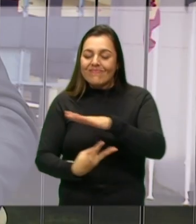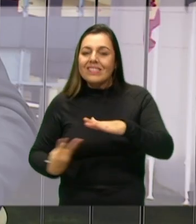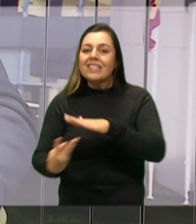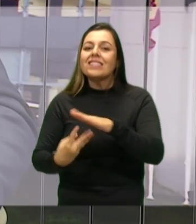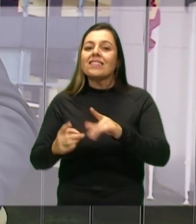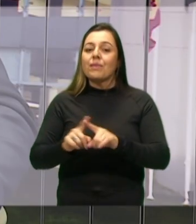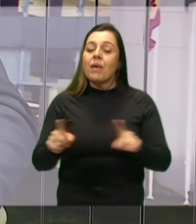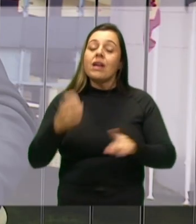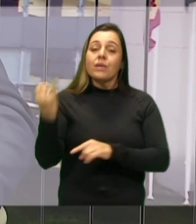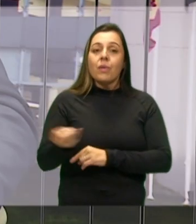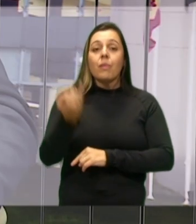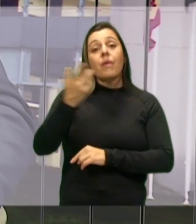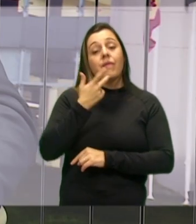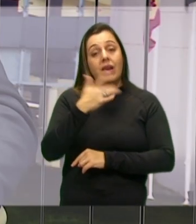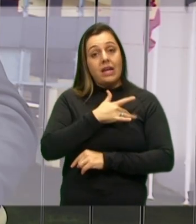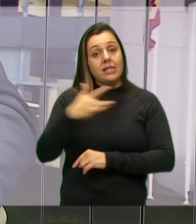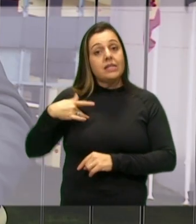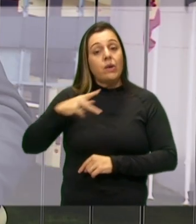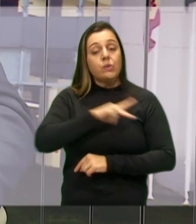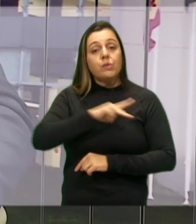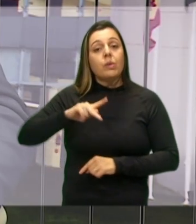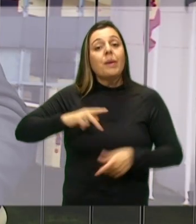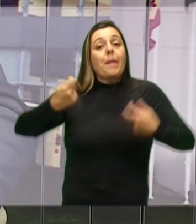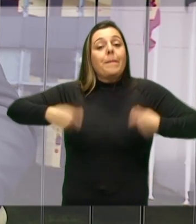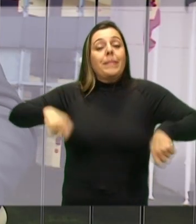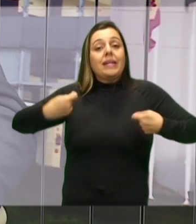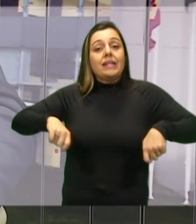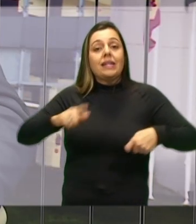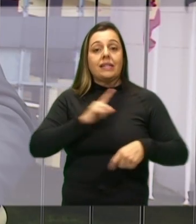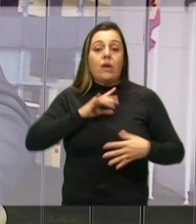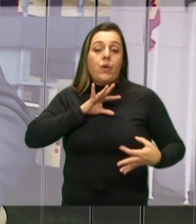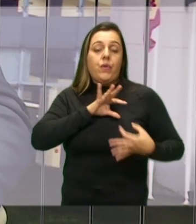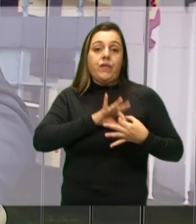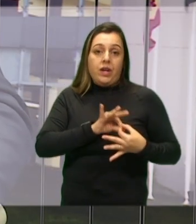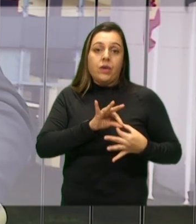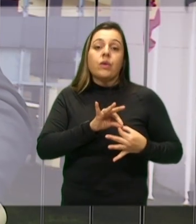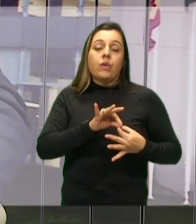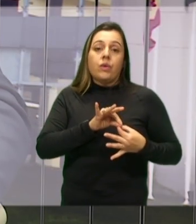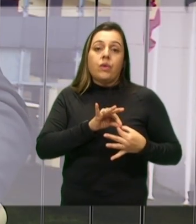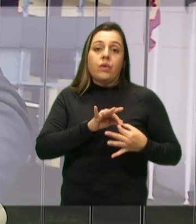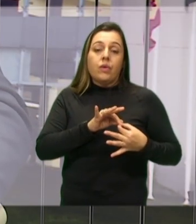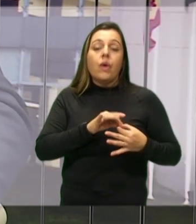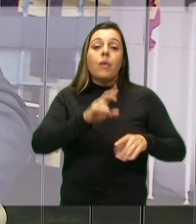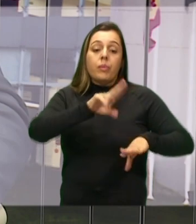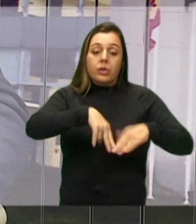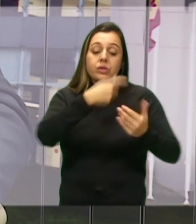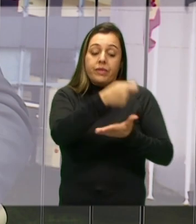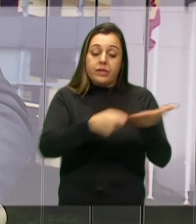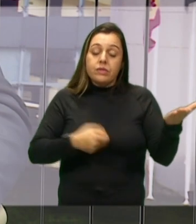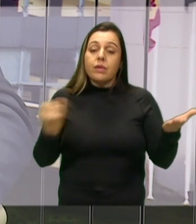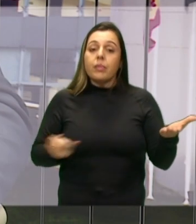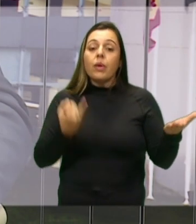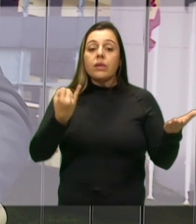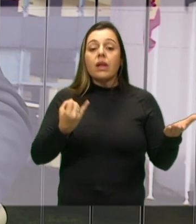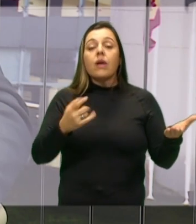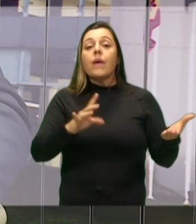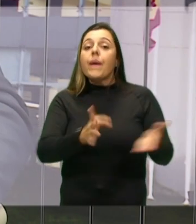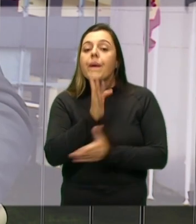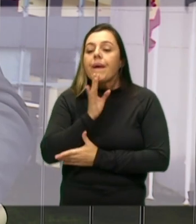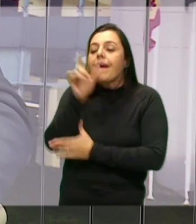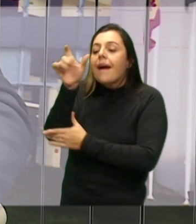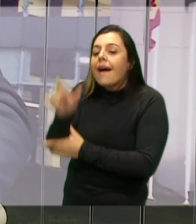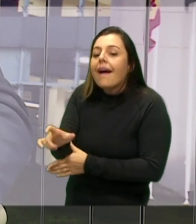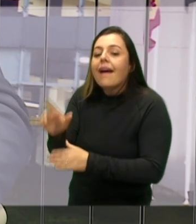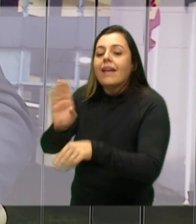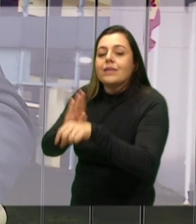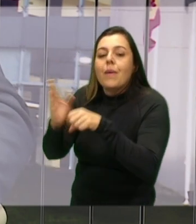mas é importante frisar que a saúde pública tem a necessidade de ter o vínculo. Por isso que o servidor efetivo é importante, porque é ele que conhece a realidade